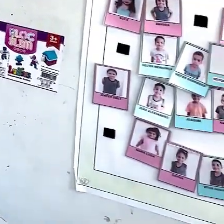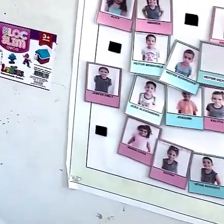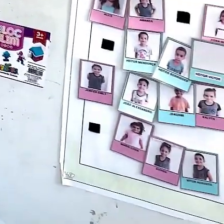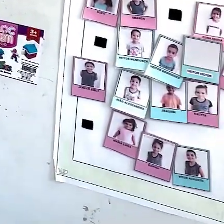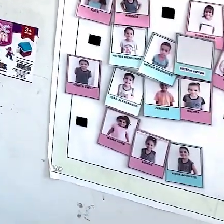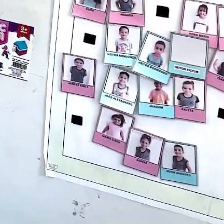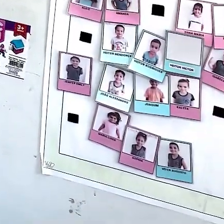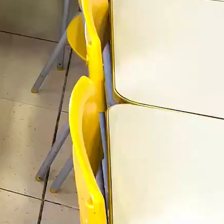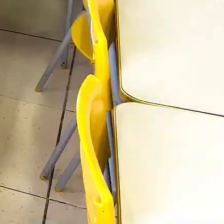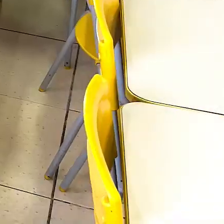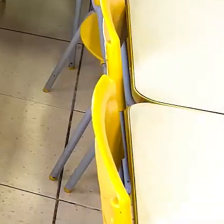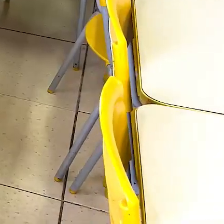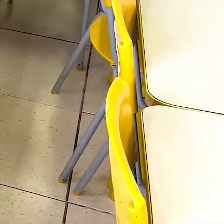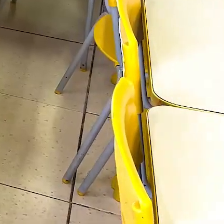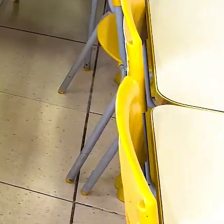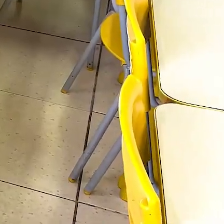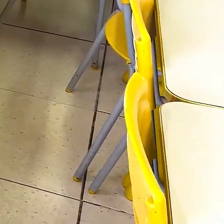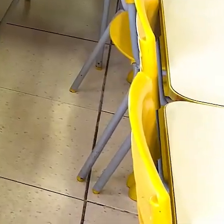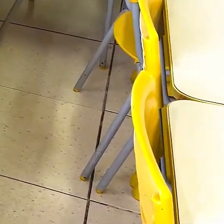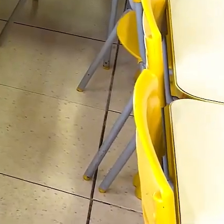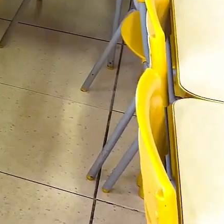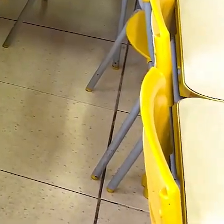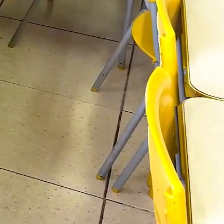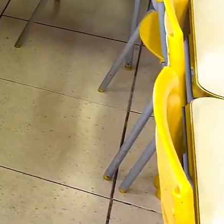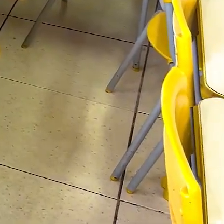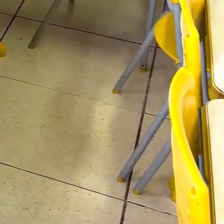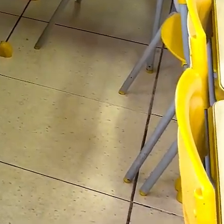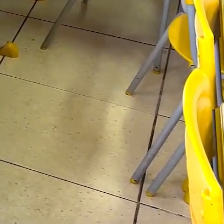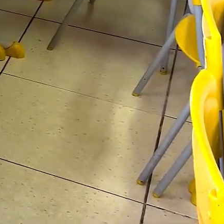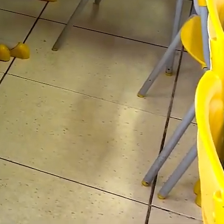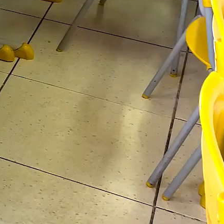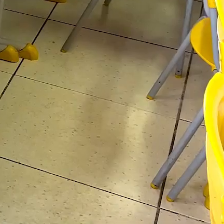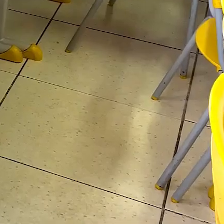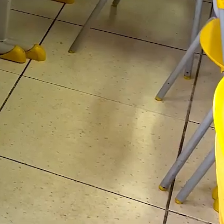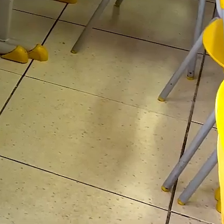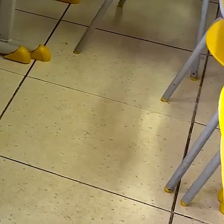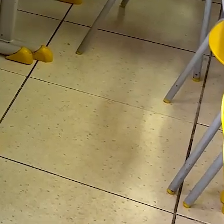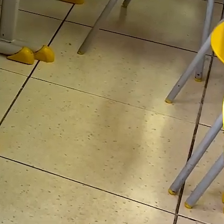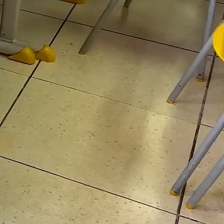Fez, amor? Corrija. Oi, amor. Oi.